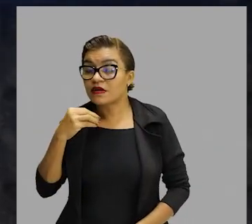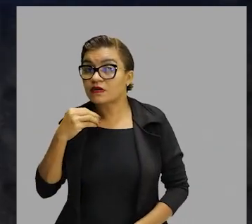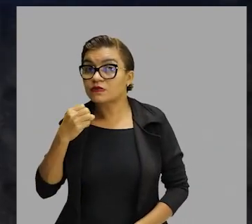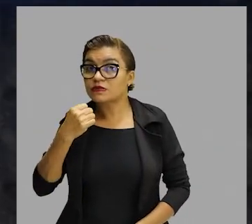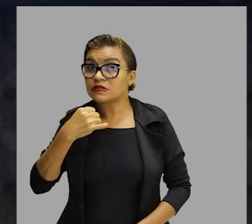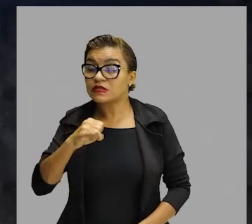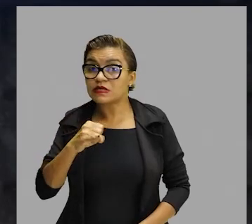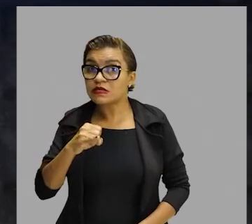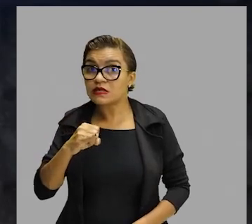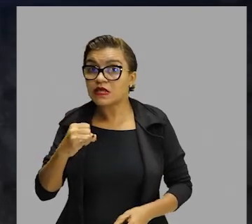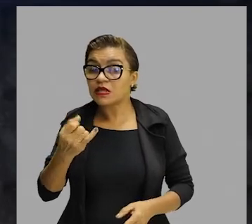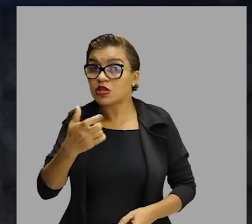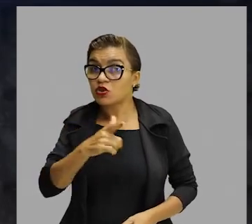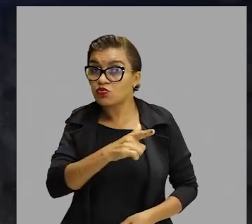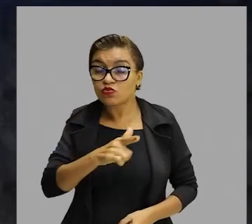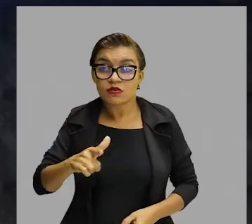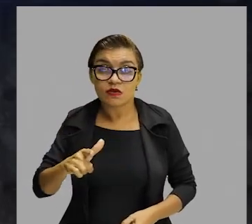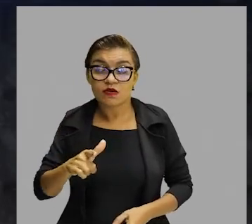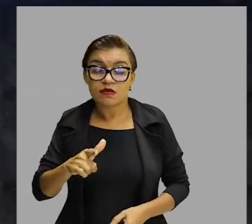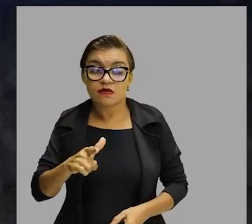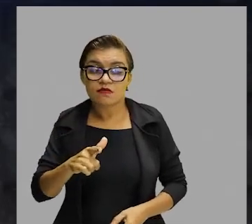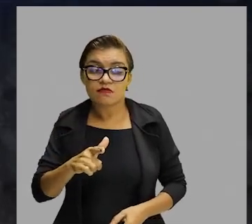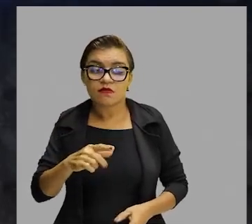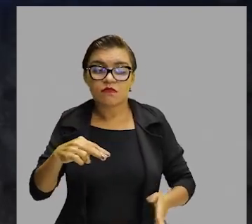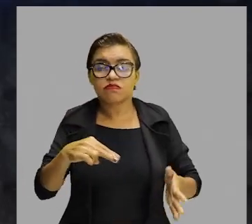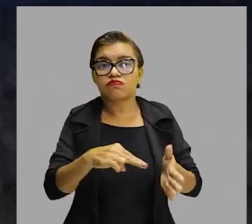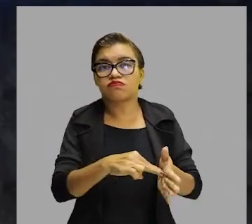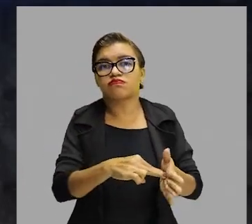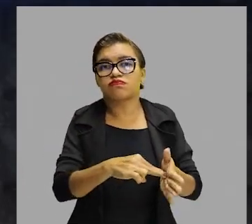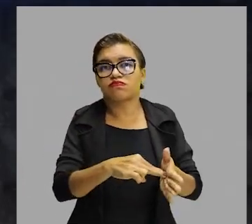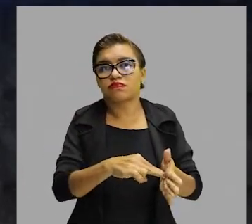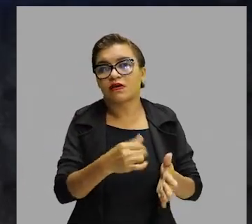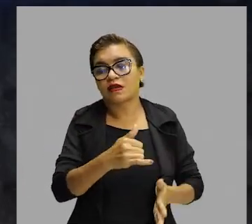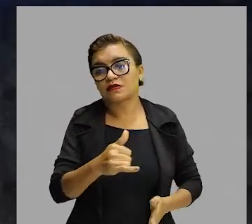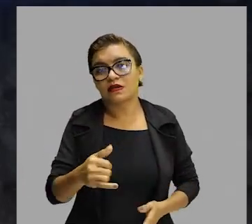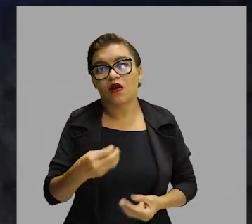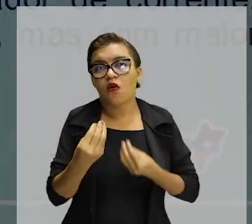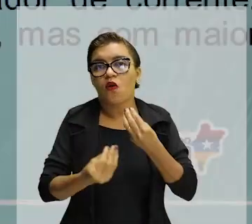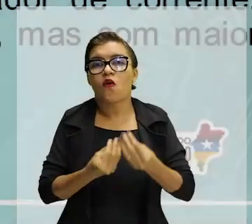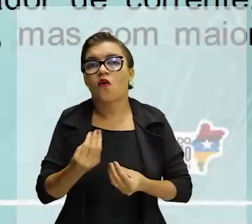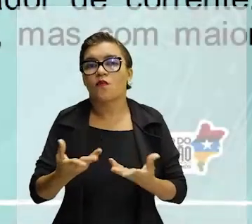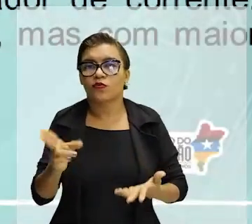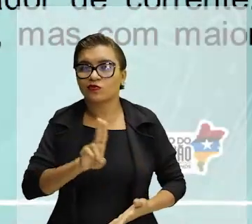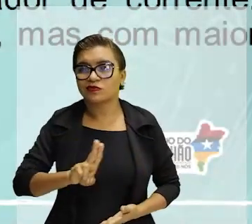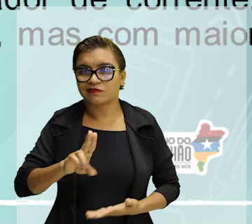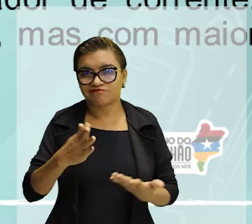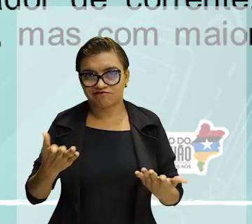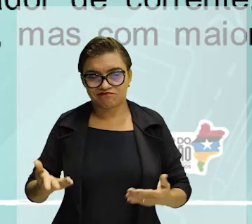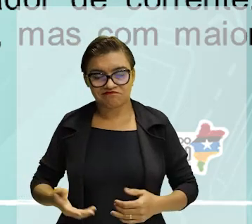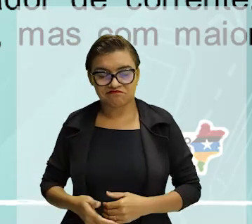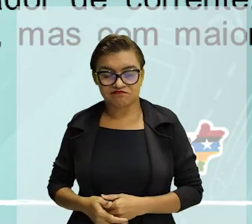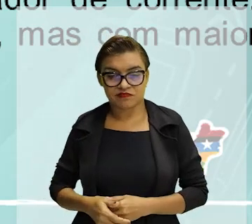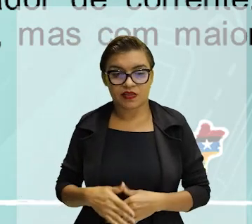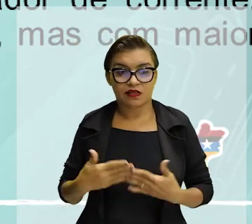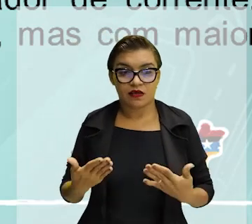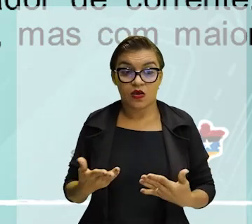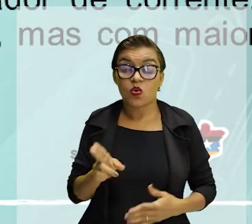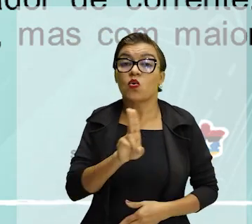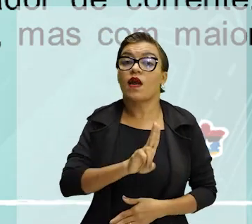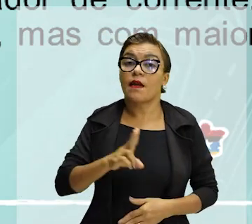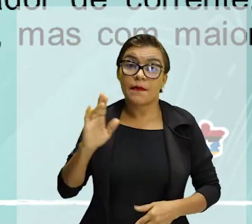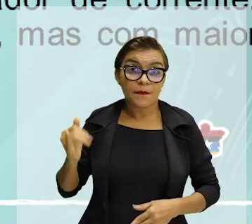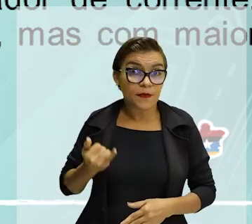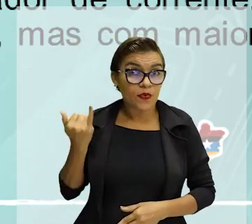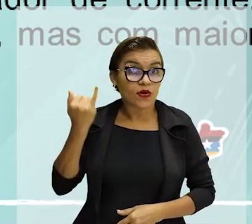emitir ali de acordo com a frequência em que ele vai enviar, né? Usamos então um transistor para